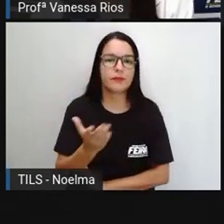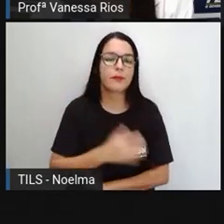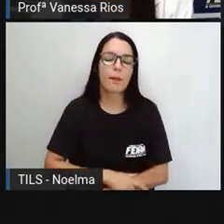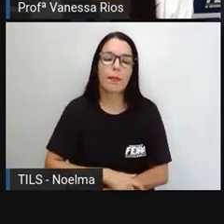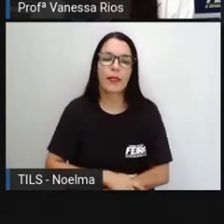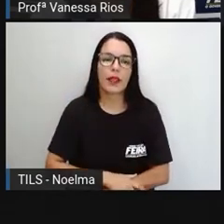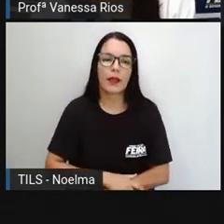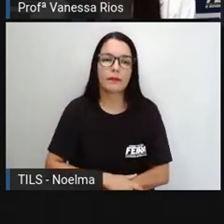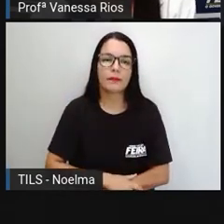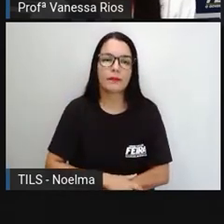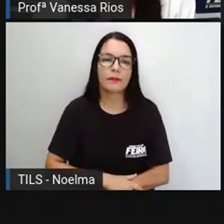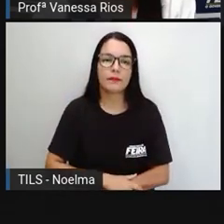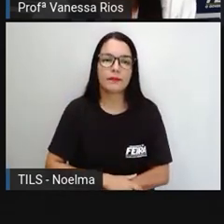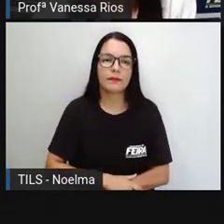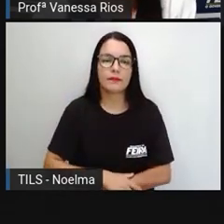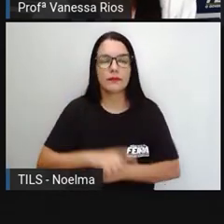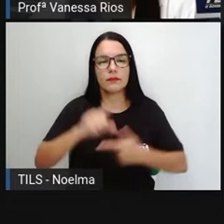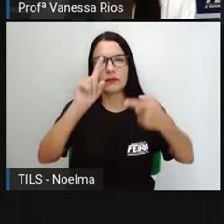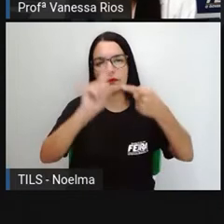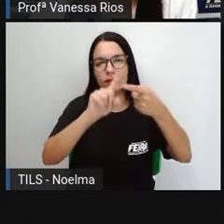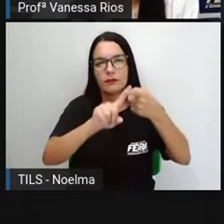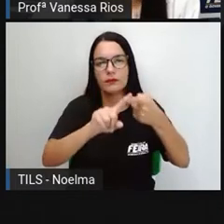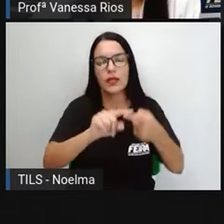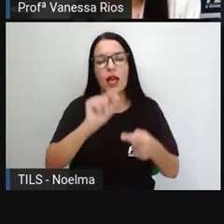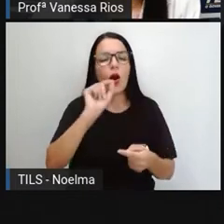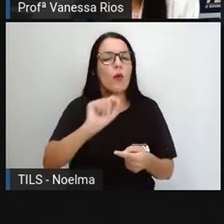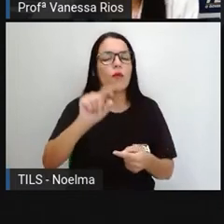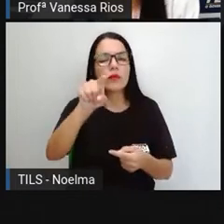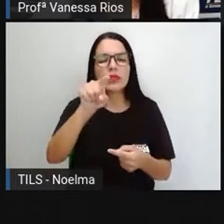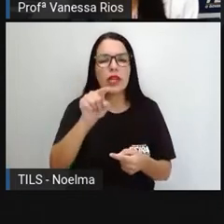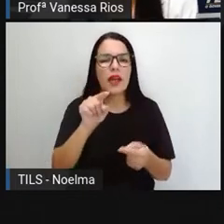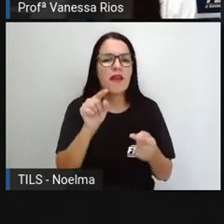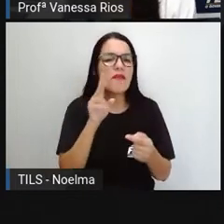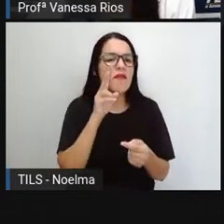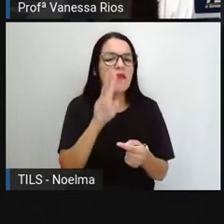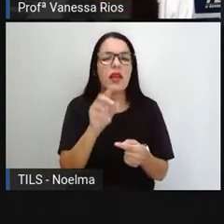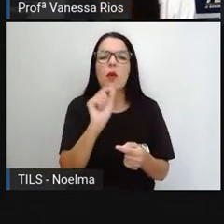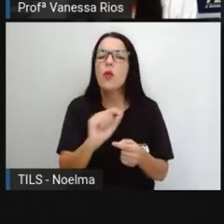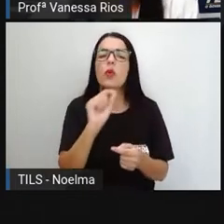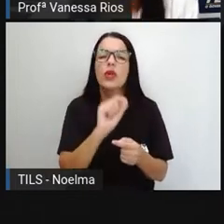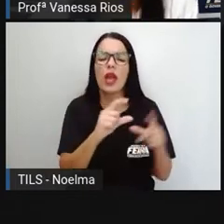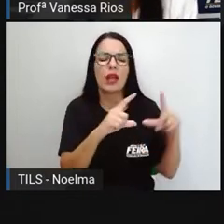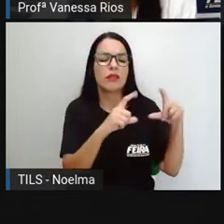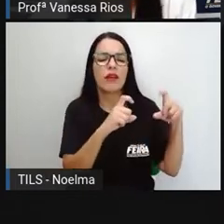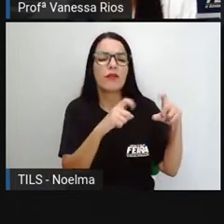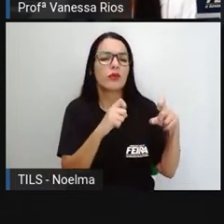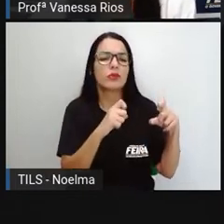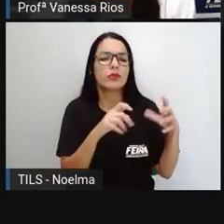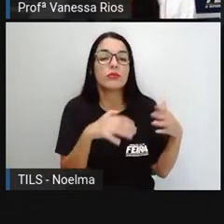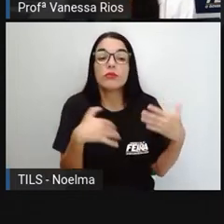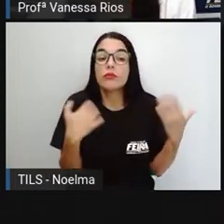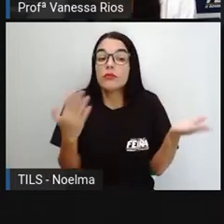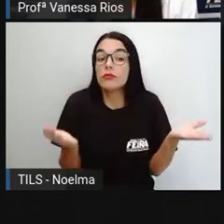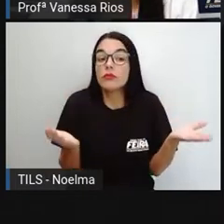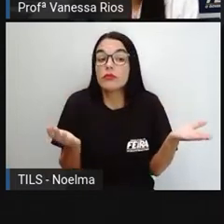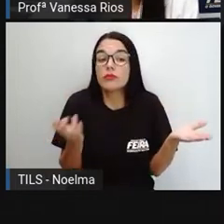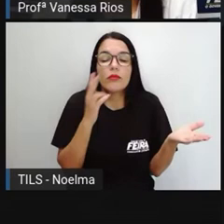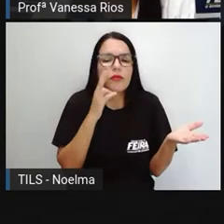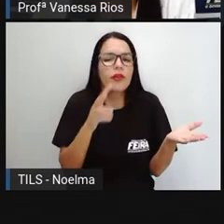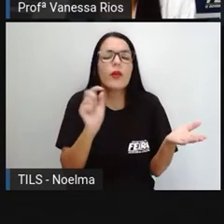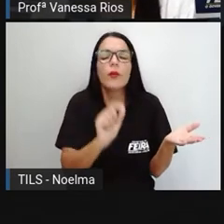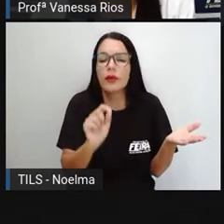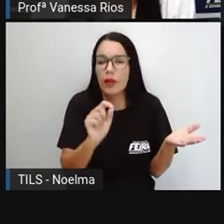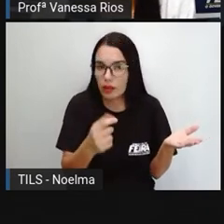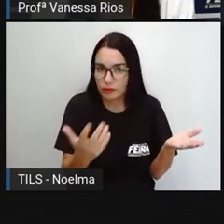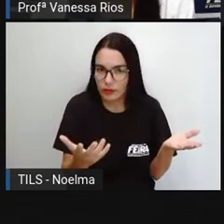que vocês veem nas imagens? O que é que vocês viram? A Pró já até fez alguns comentários em relação ao que foi mostrando,